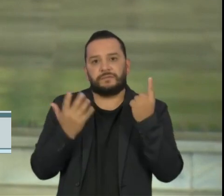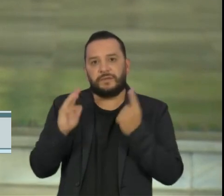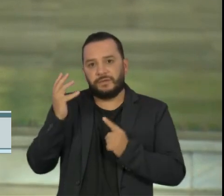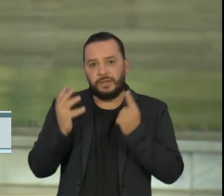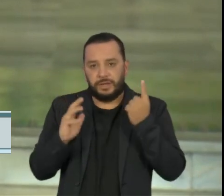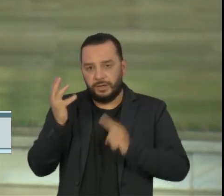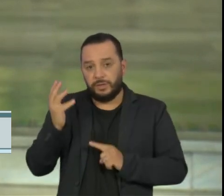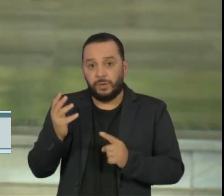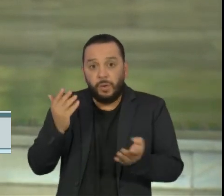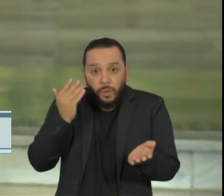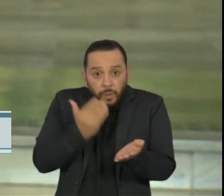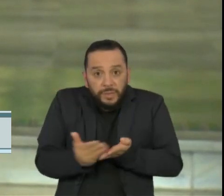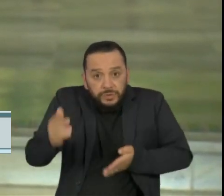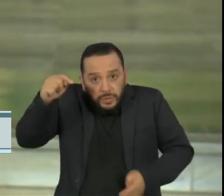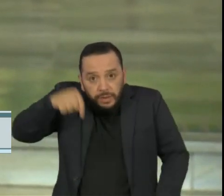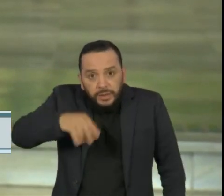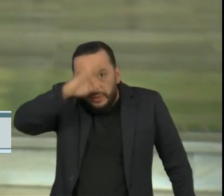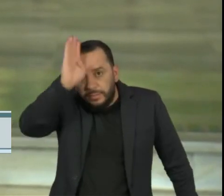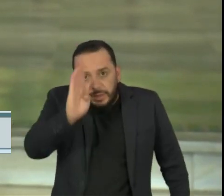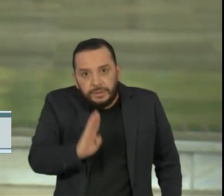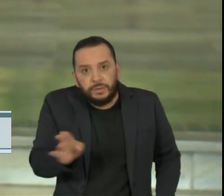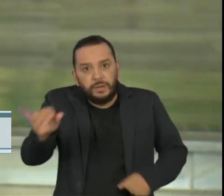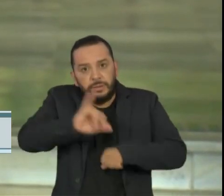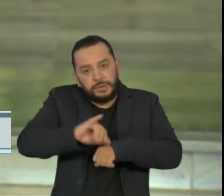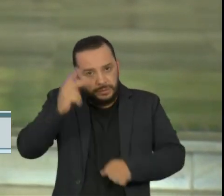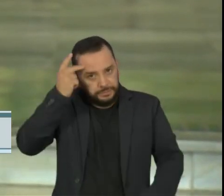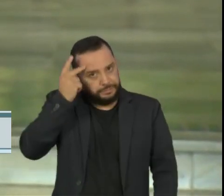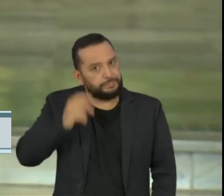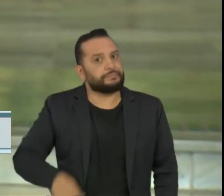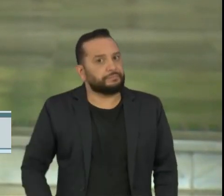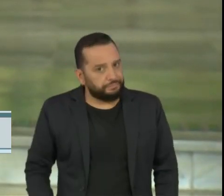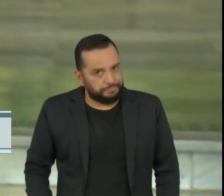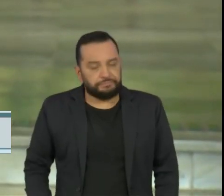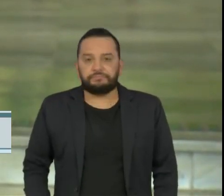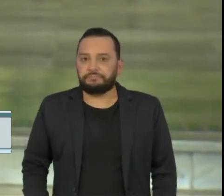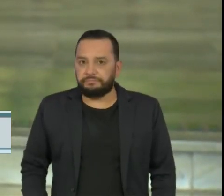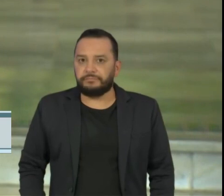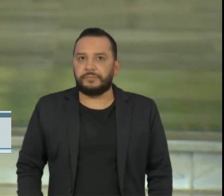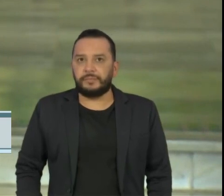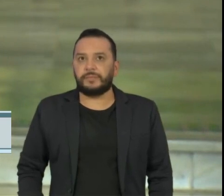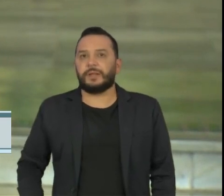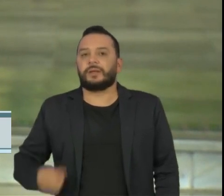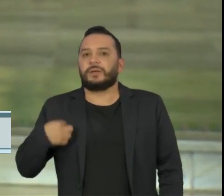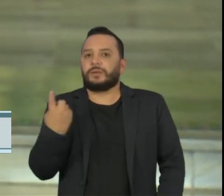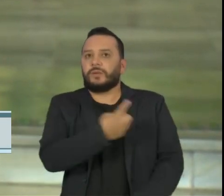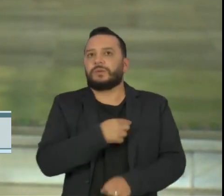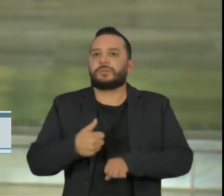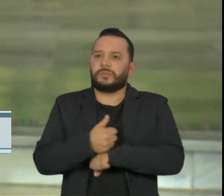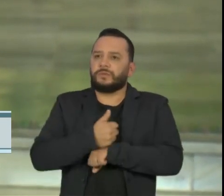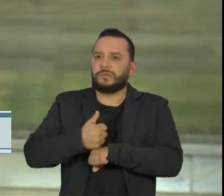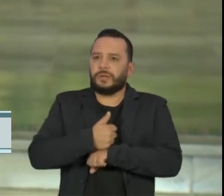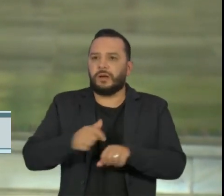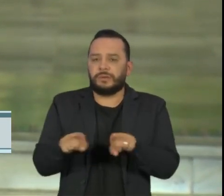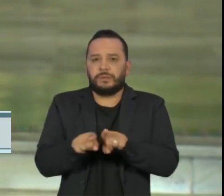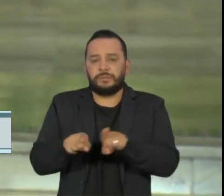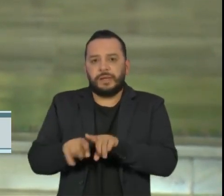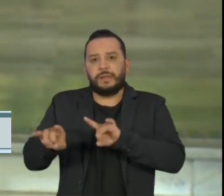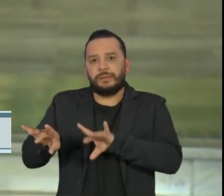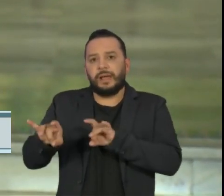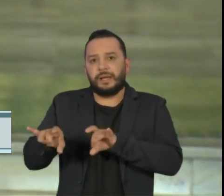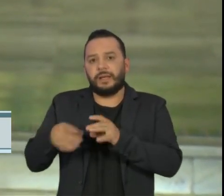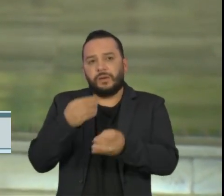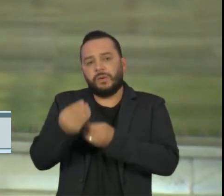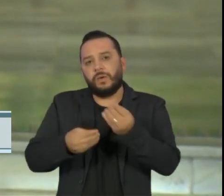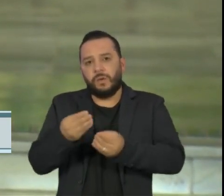de coronavírus constatado aqui na capital de São Paulo. E a visão profissional e técnica, primeiro, é de estar afastado de